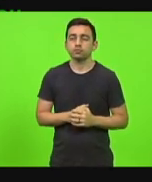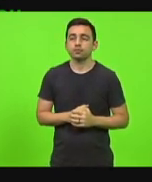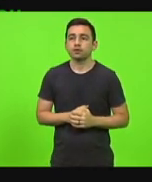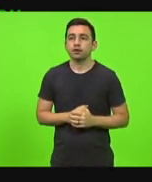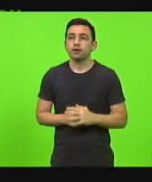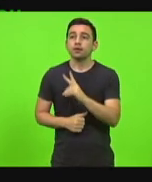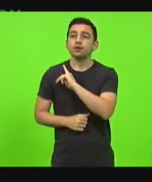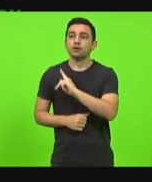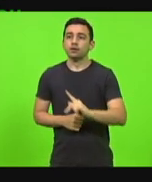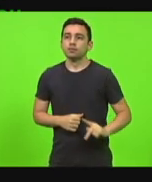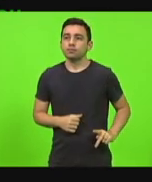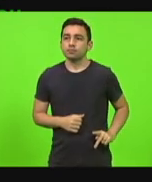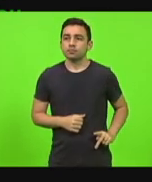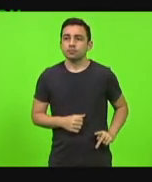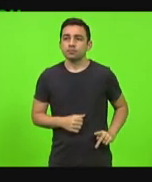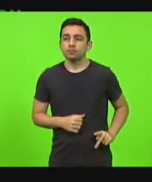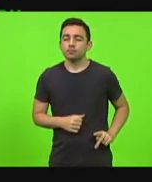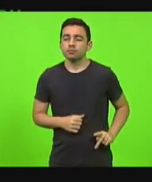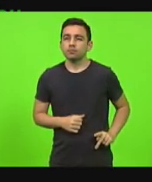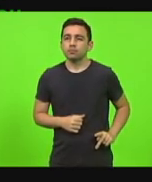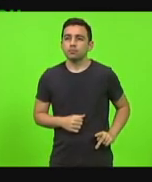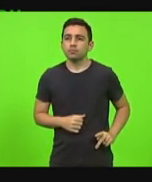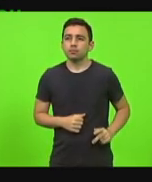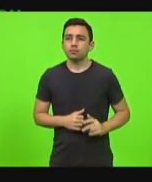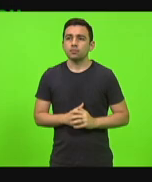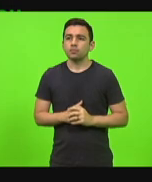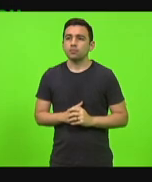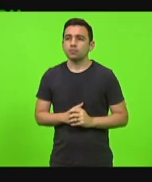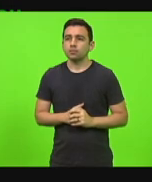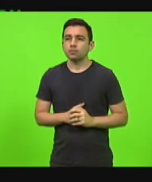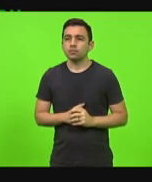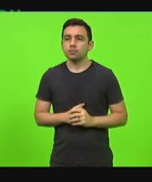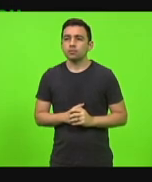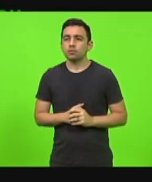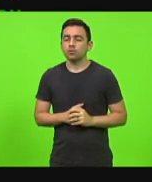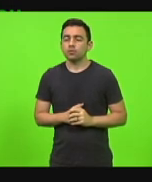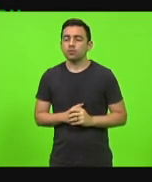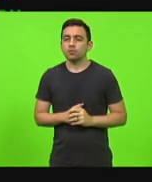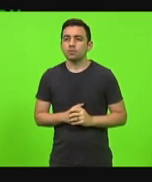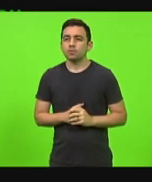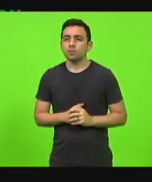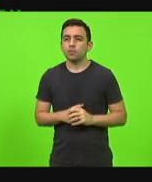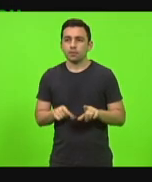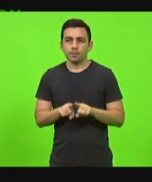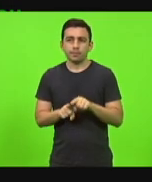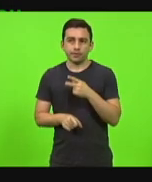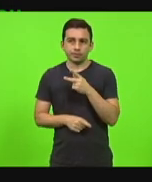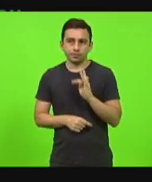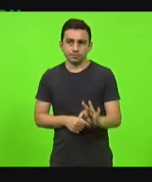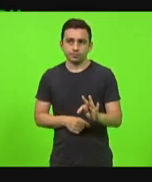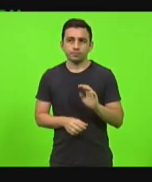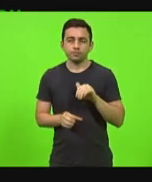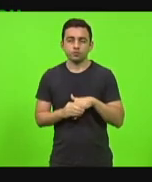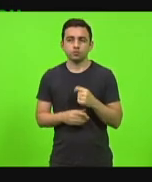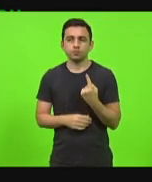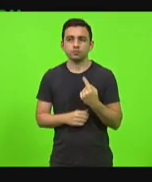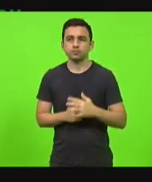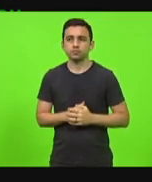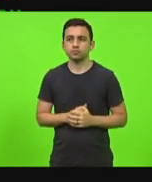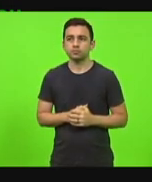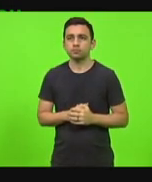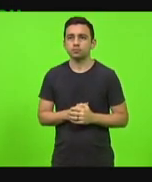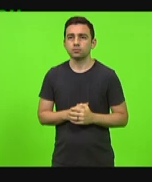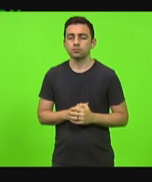Presidente. Não, presidente. Oi, deputada Luciane. Partido dos Trabalhadores também vota 1 em